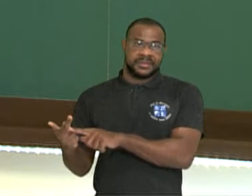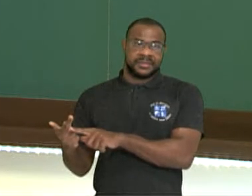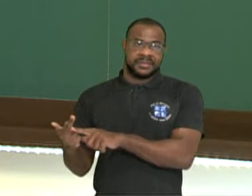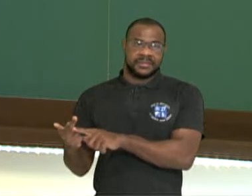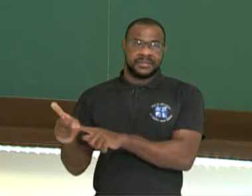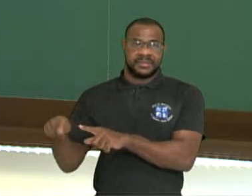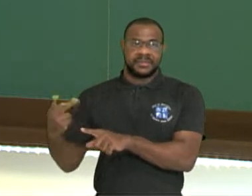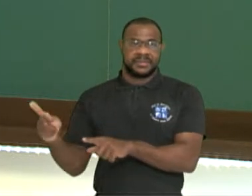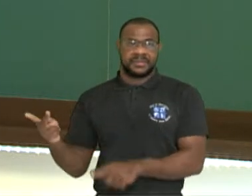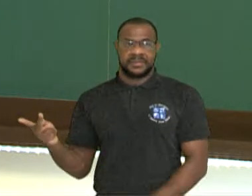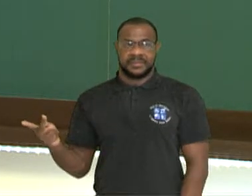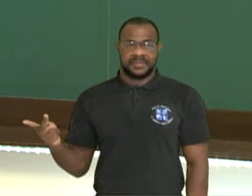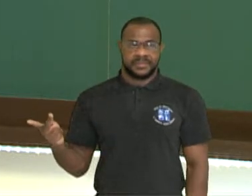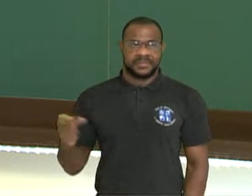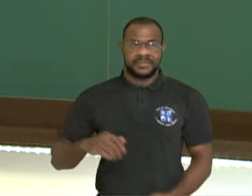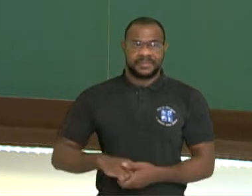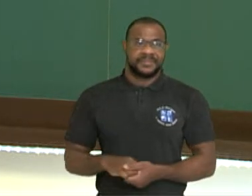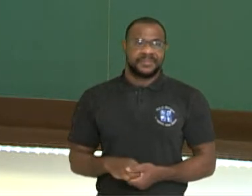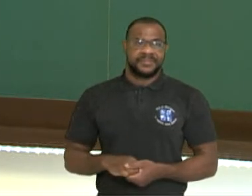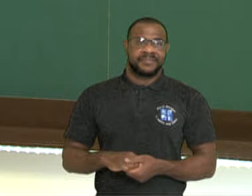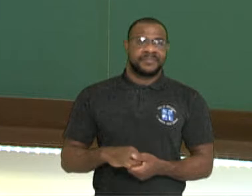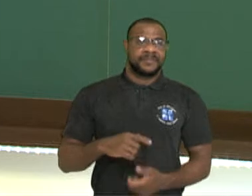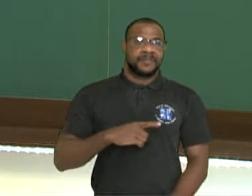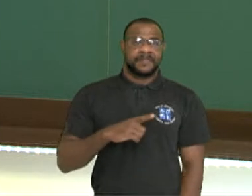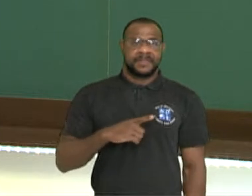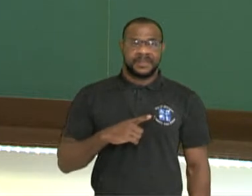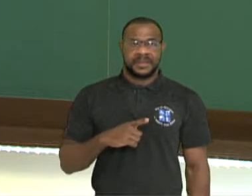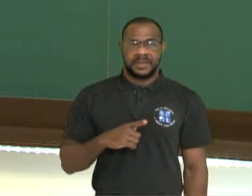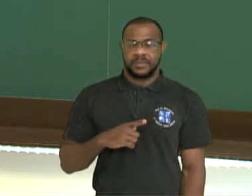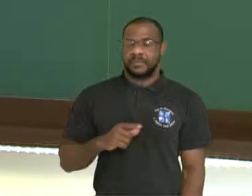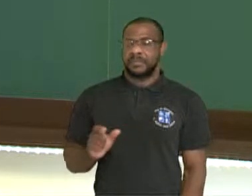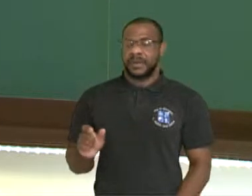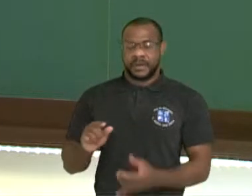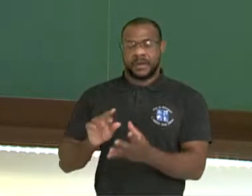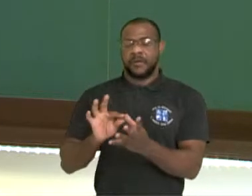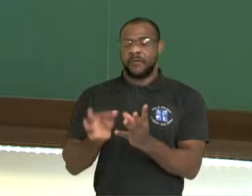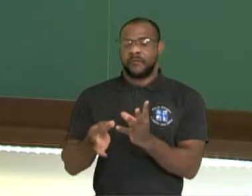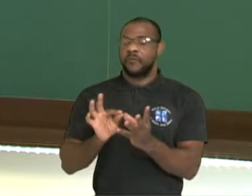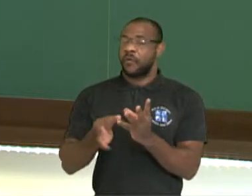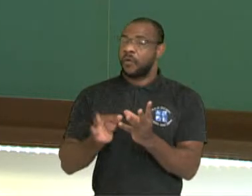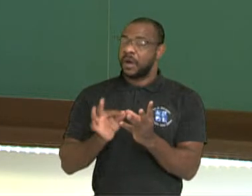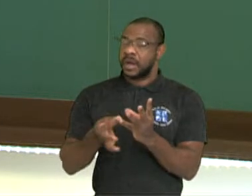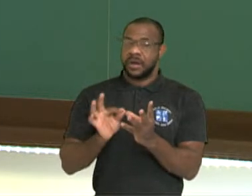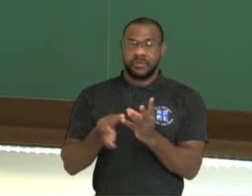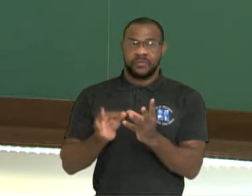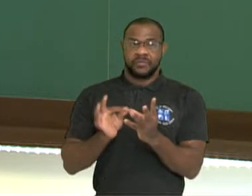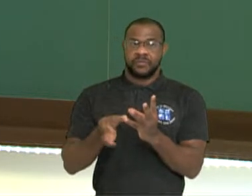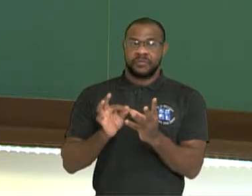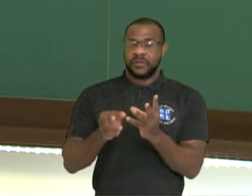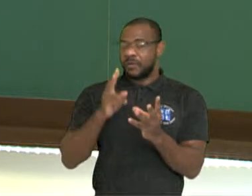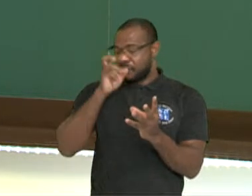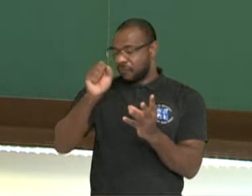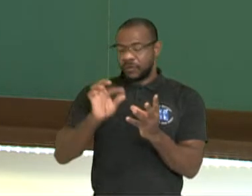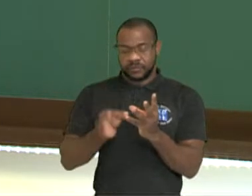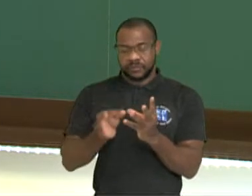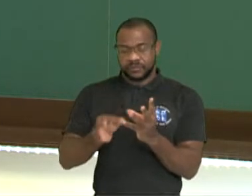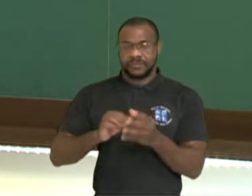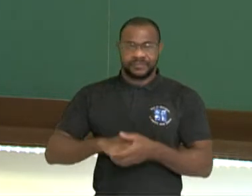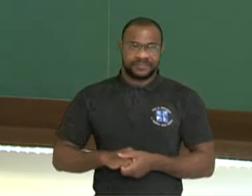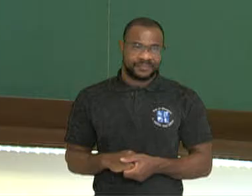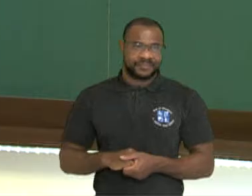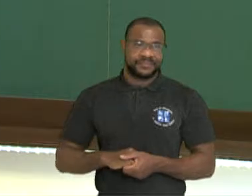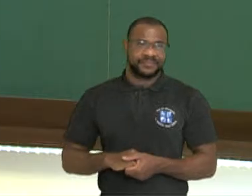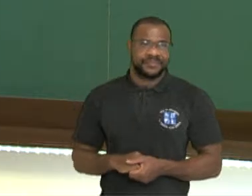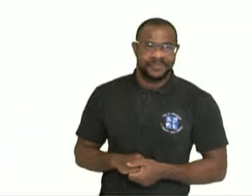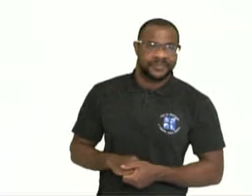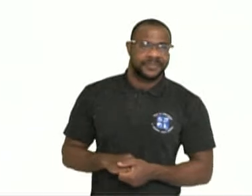que vem é uma vogal com som forte. Então, e hierbas, não fica aquele som todo